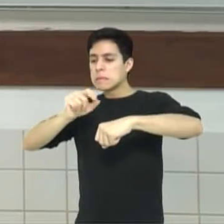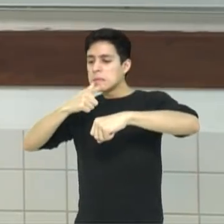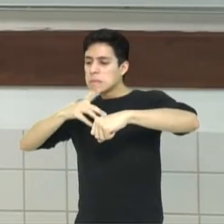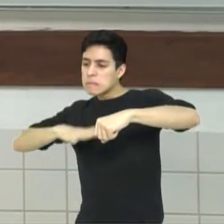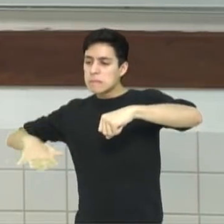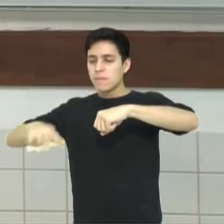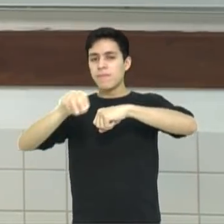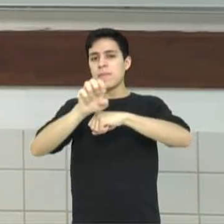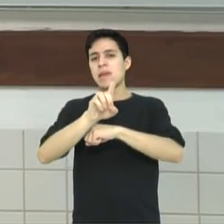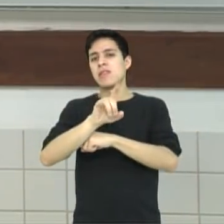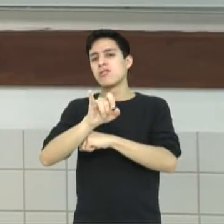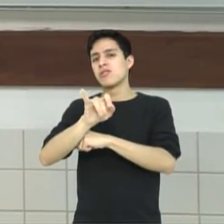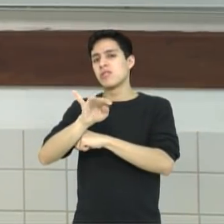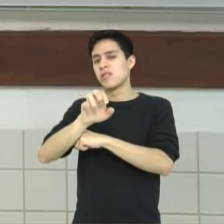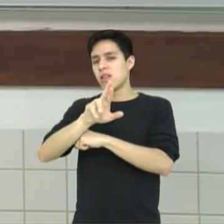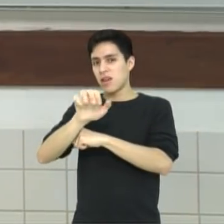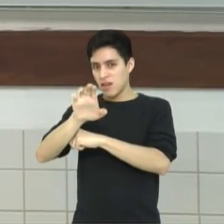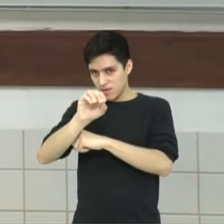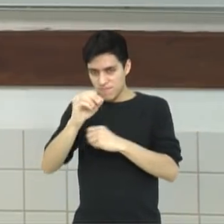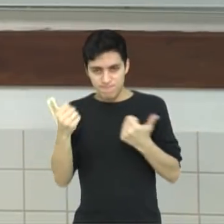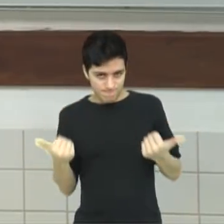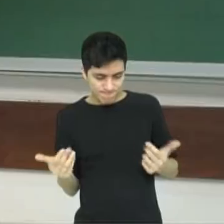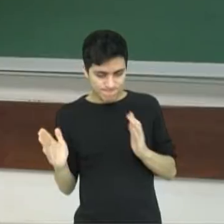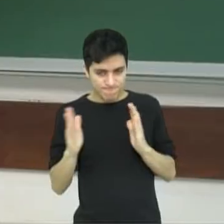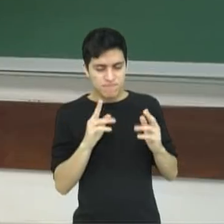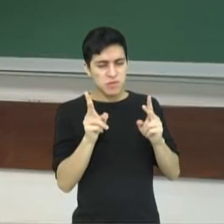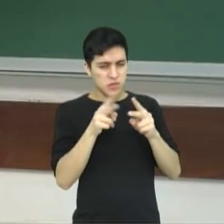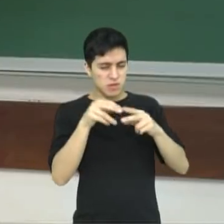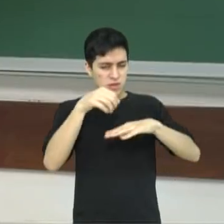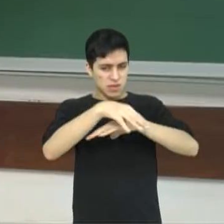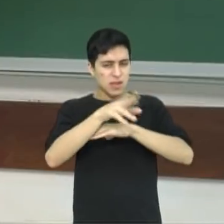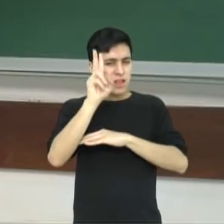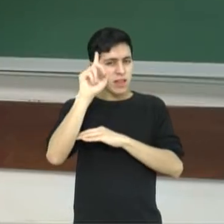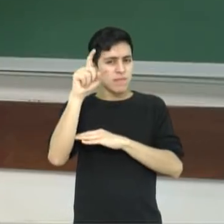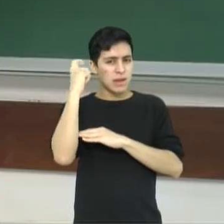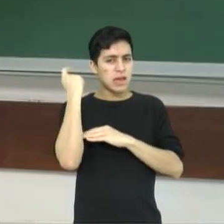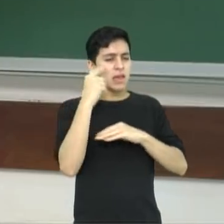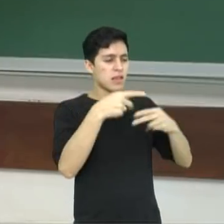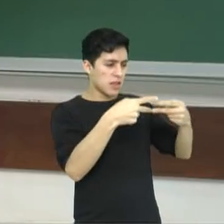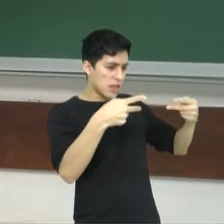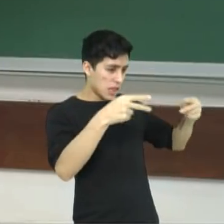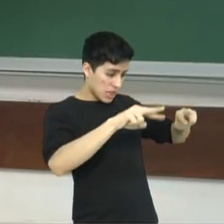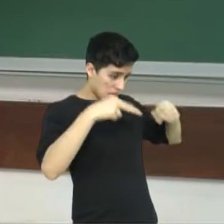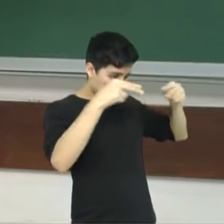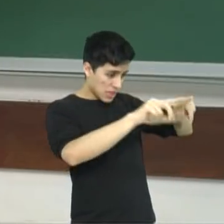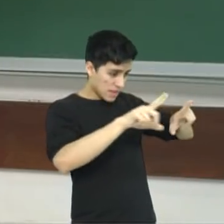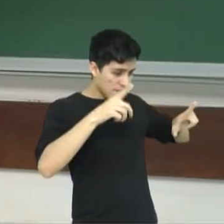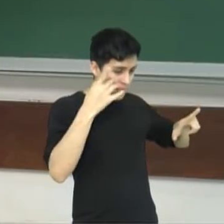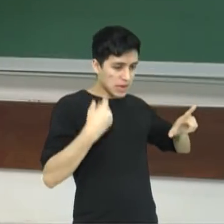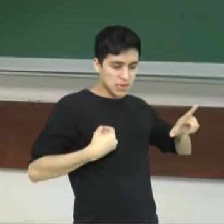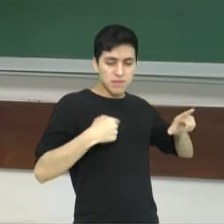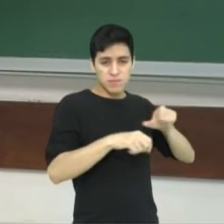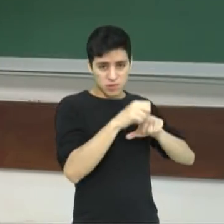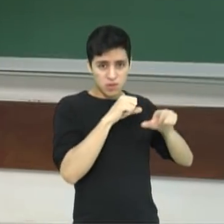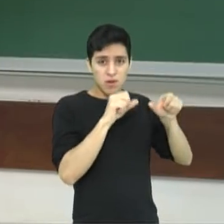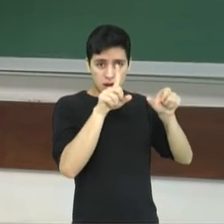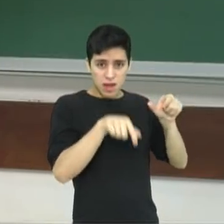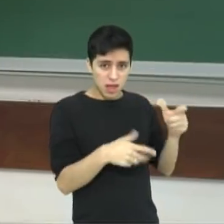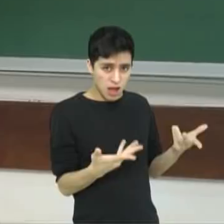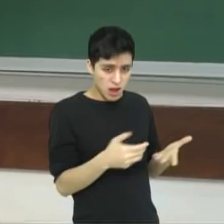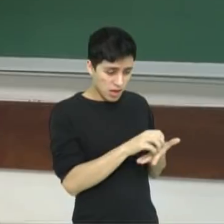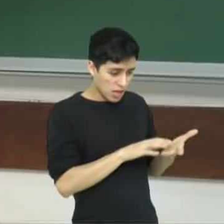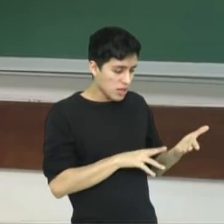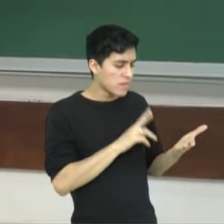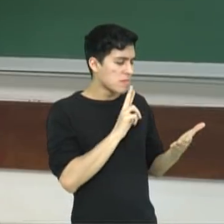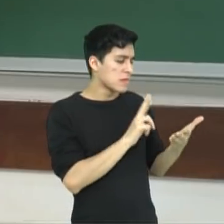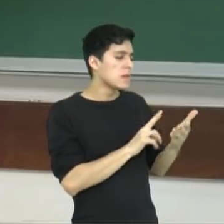vou deixar dois recados bem importantes para vocês antes da nossa aula. Lembra daquele link de presença? Pois bem, né? Não há mais. Agora, as atividades obrigatórias é que